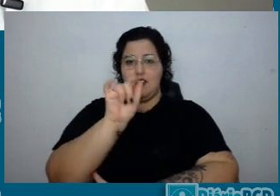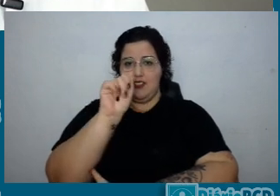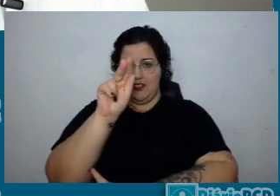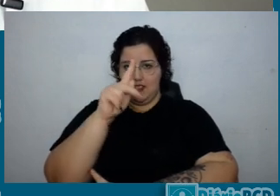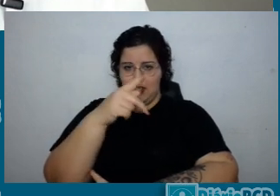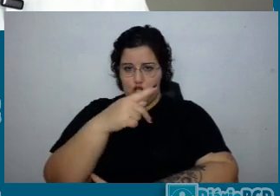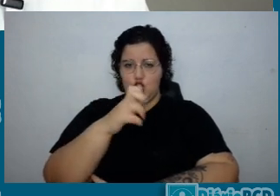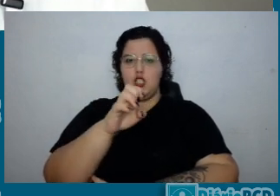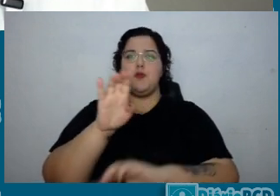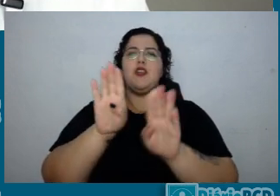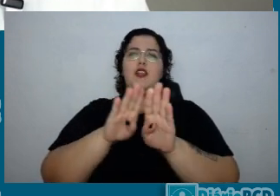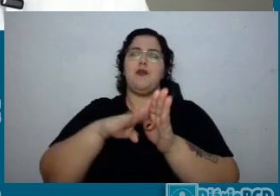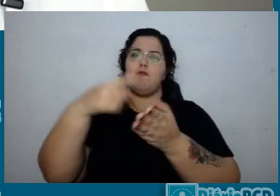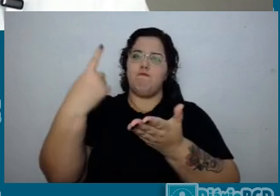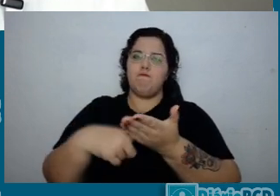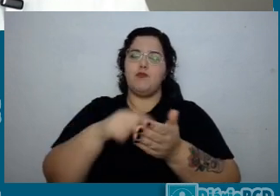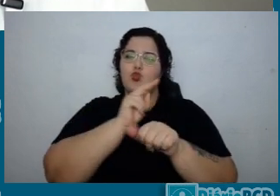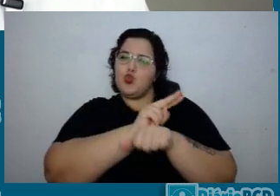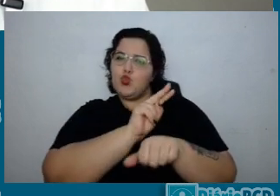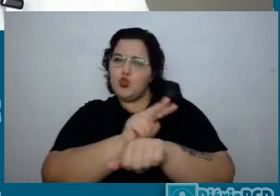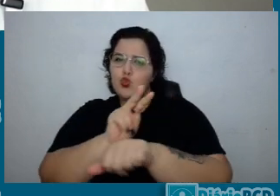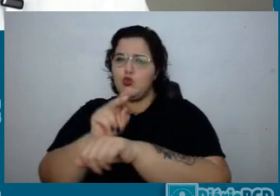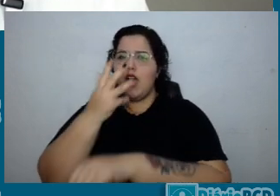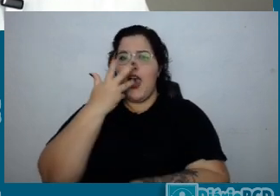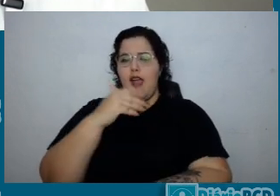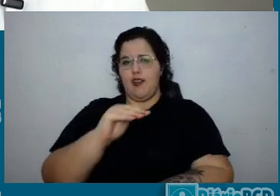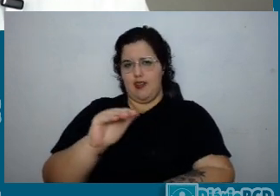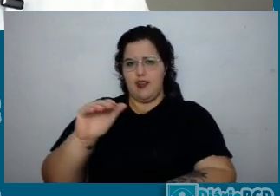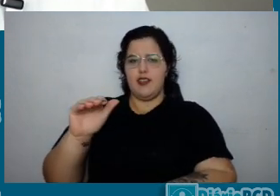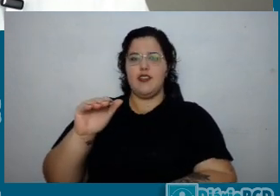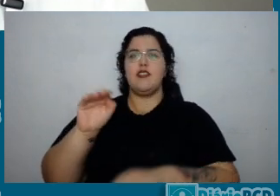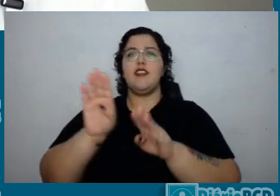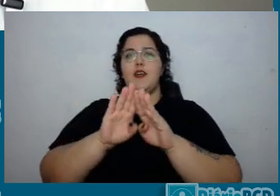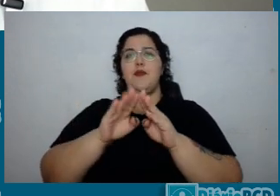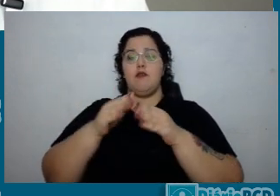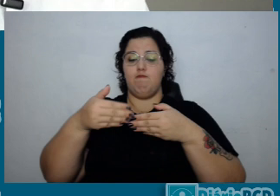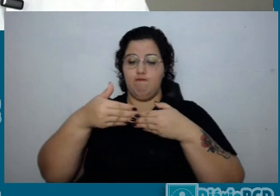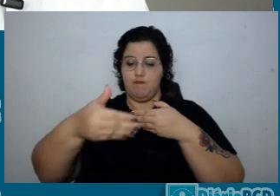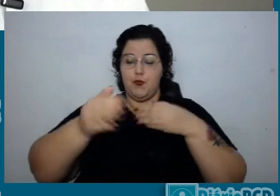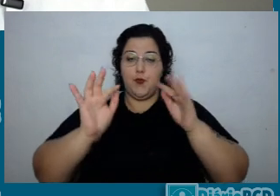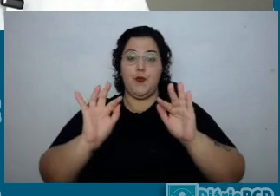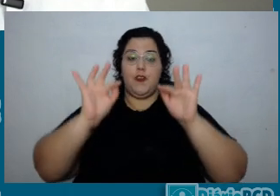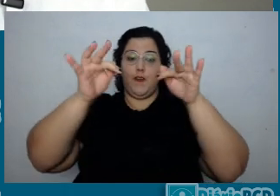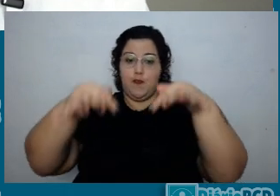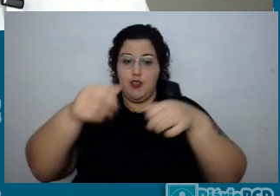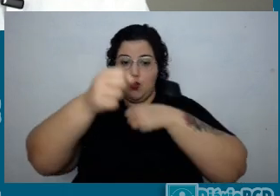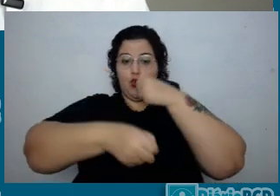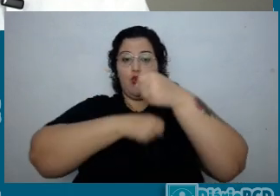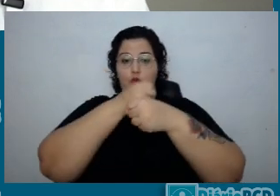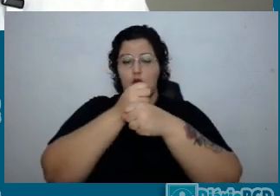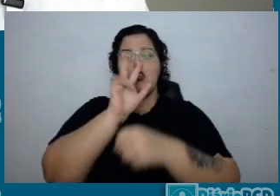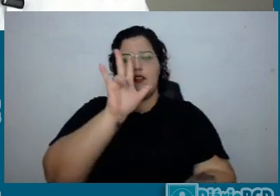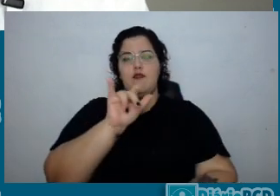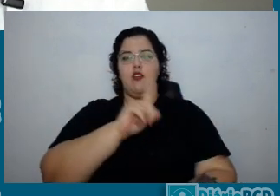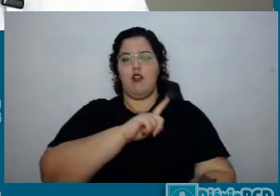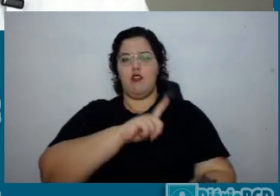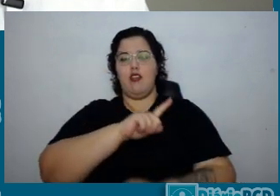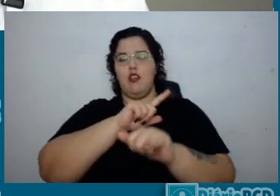CNJ e o Pacto pela Primeira Infância, no final do ano vamos fazer uma reunião, um evento, uma